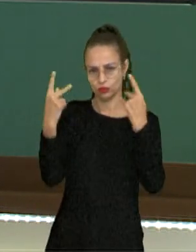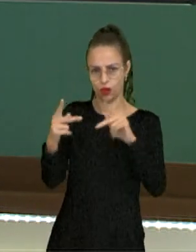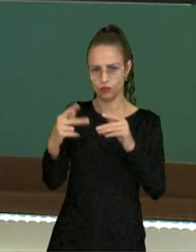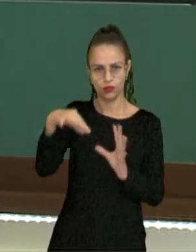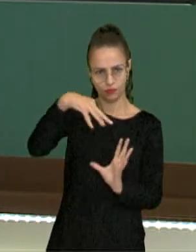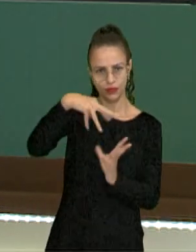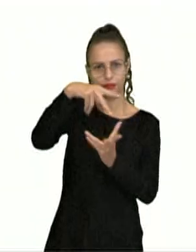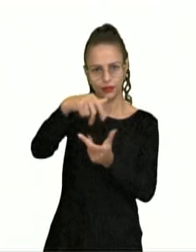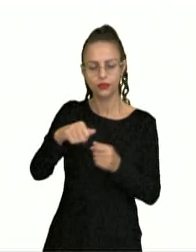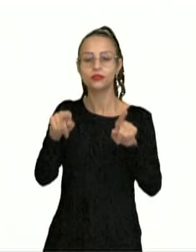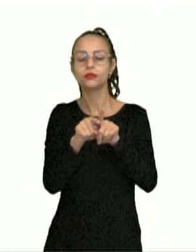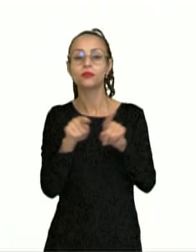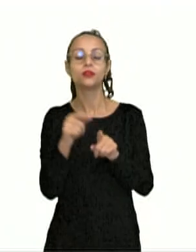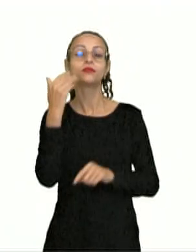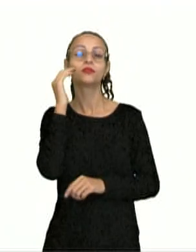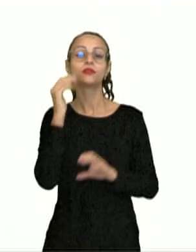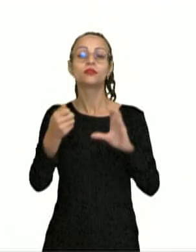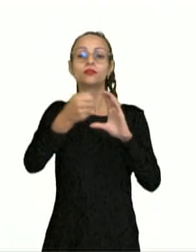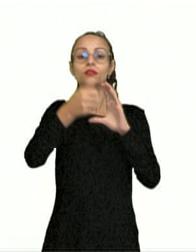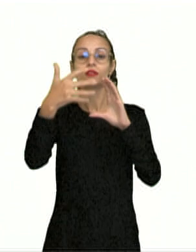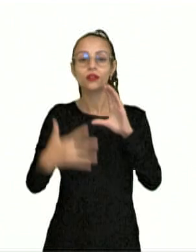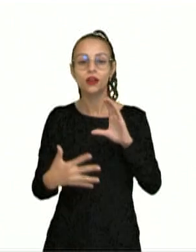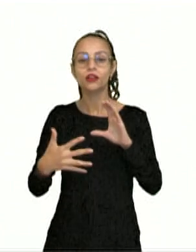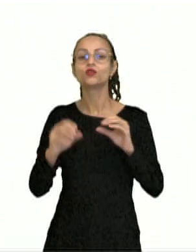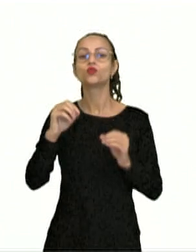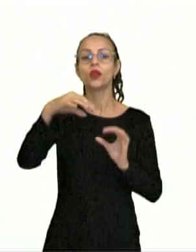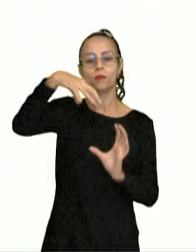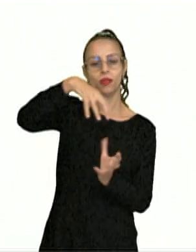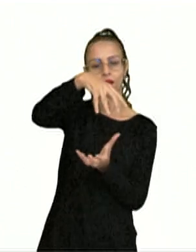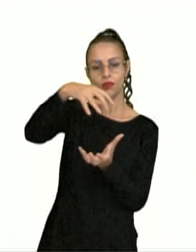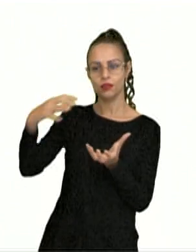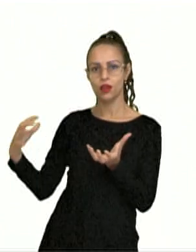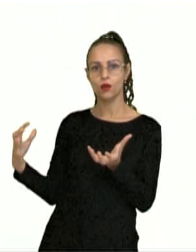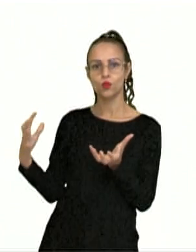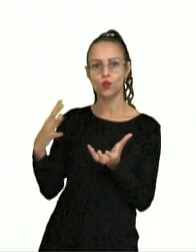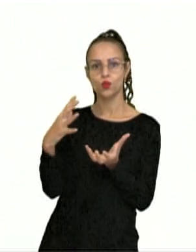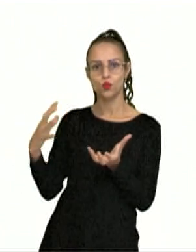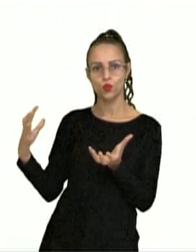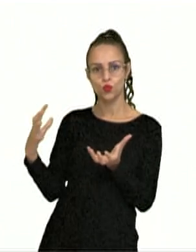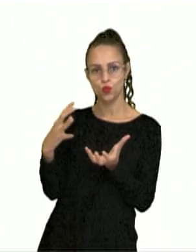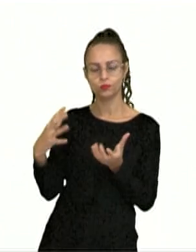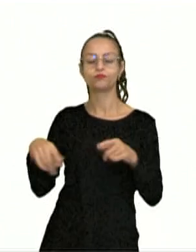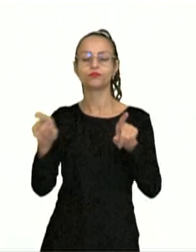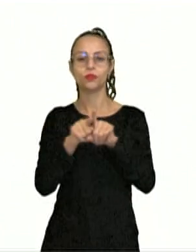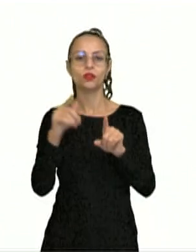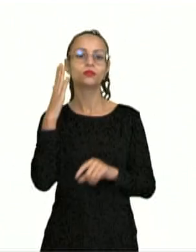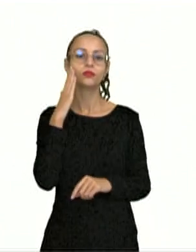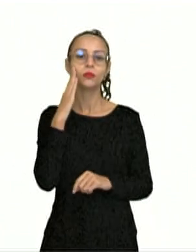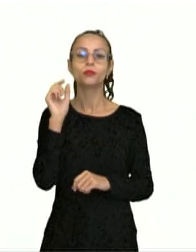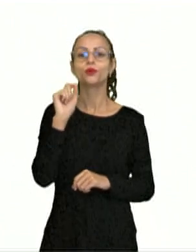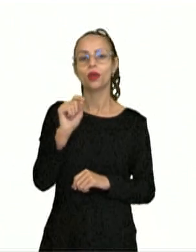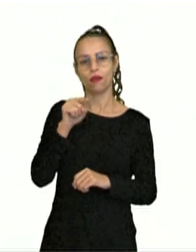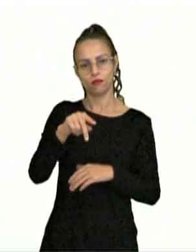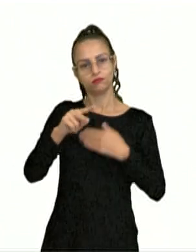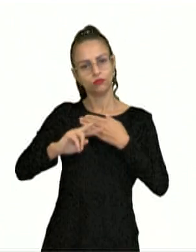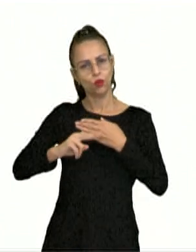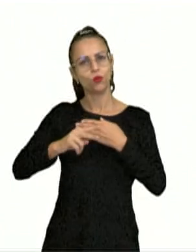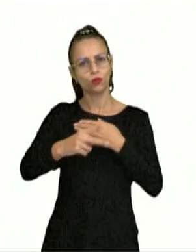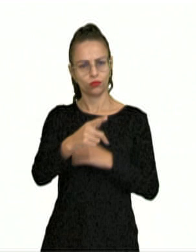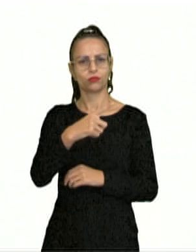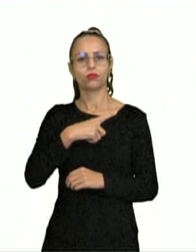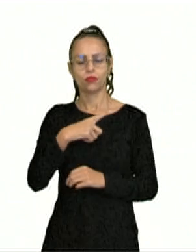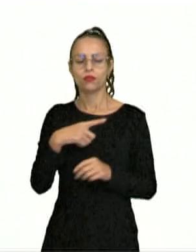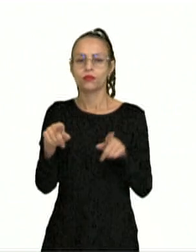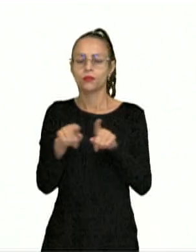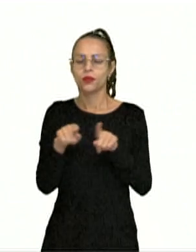E entender também características ali das zonas térmicas. Sabendo que isso aqui vai gerar consequências e vai